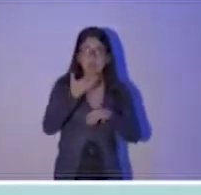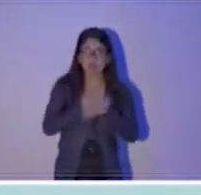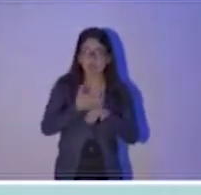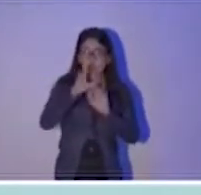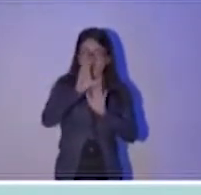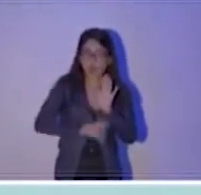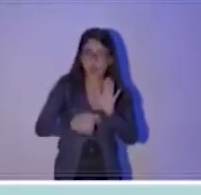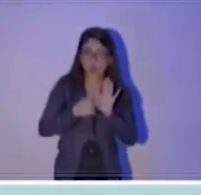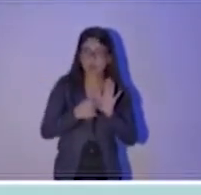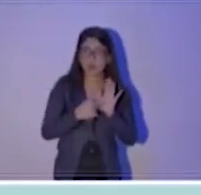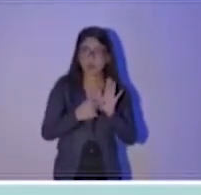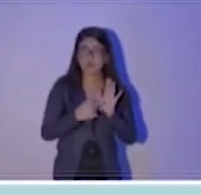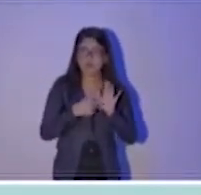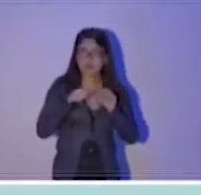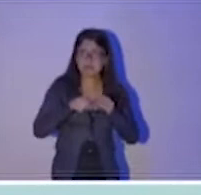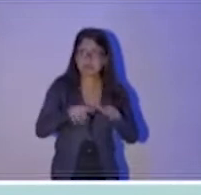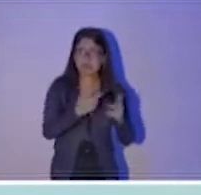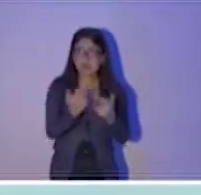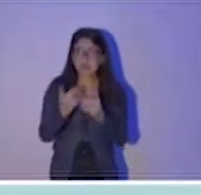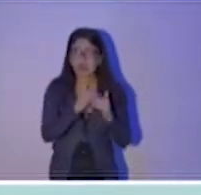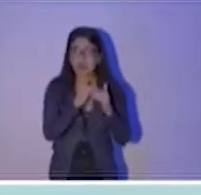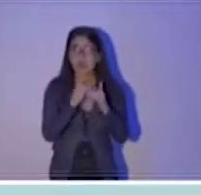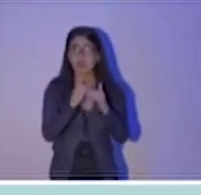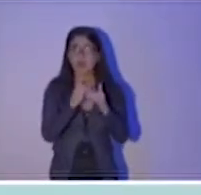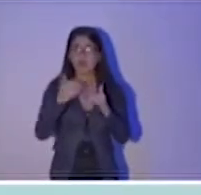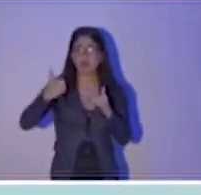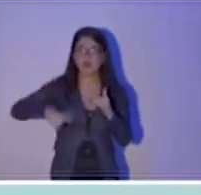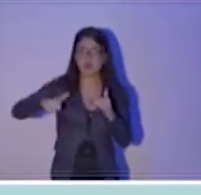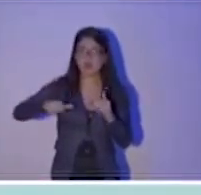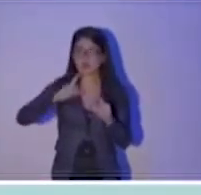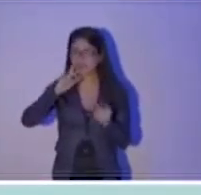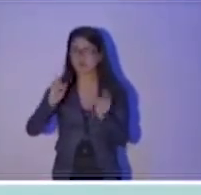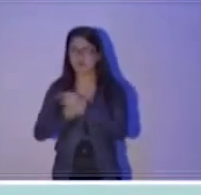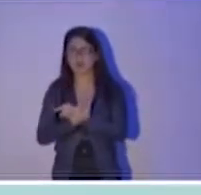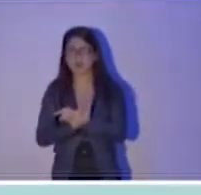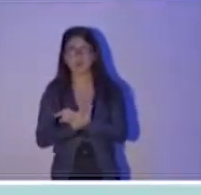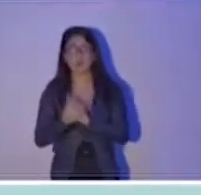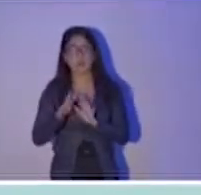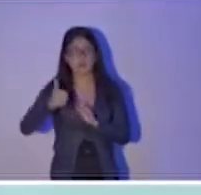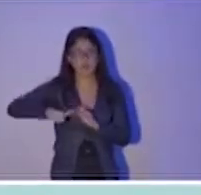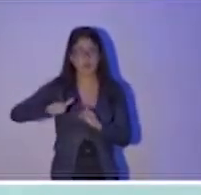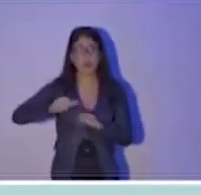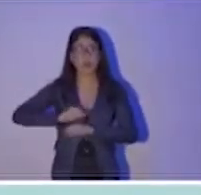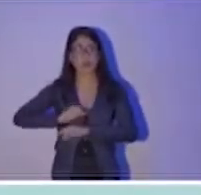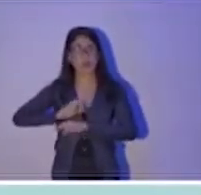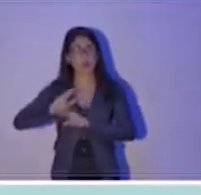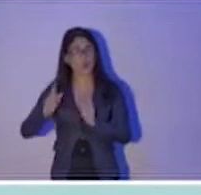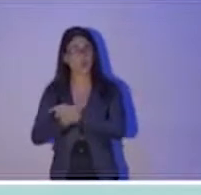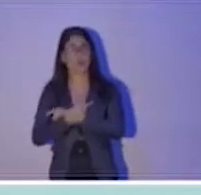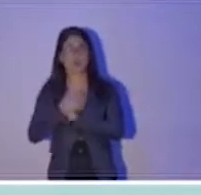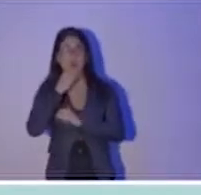da aprendizagem. Não pode. A avaliação é ao contrário. Eu tenho uma aprendizagem clara, eu tenho um professor bem